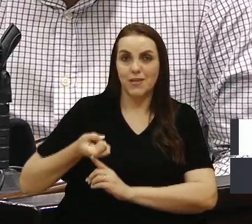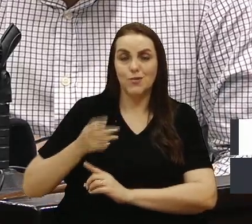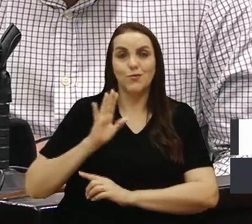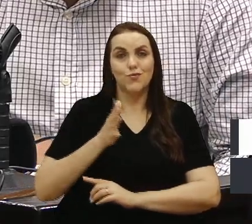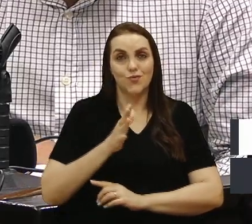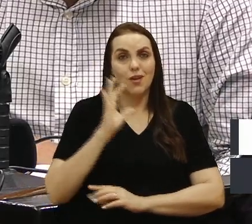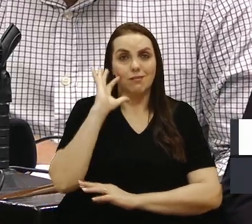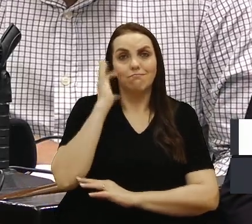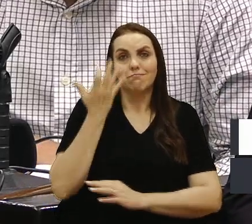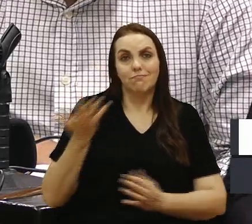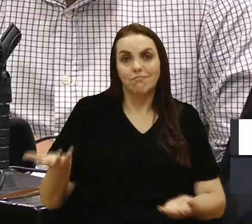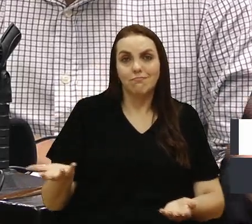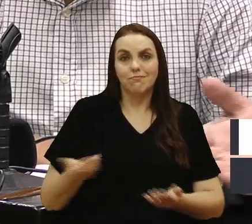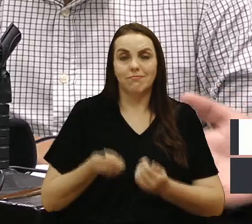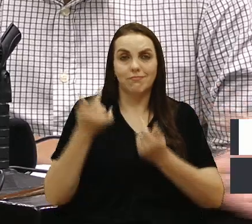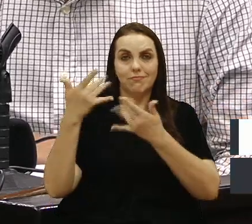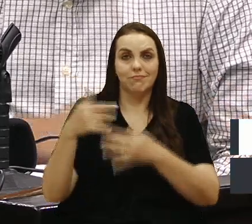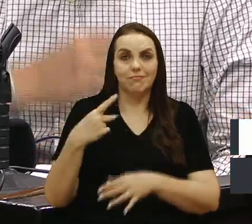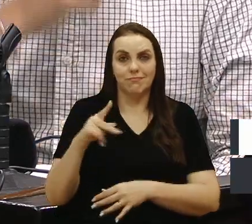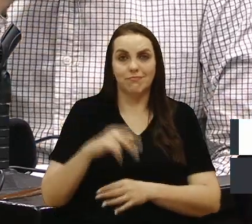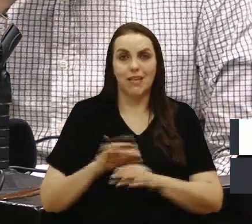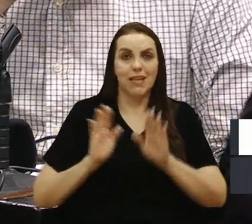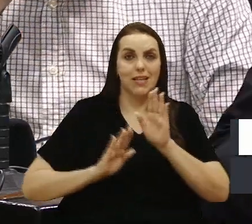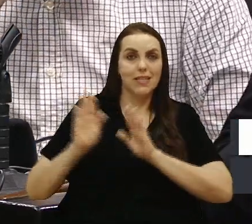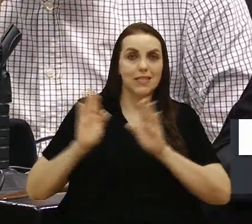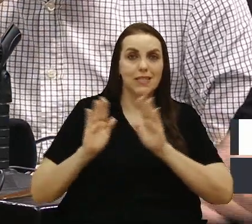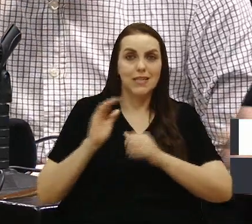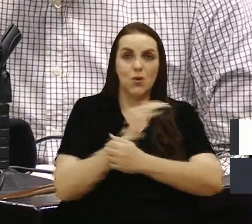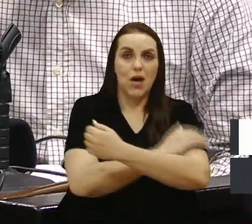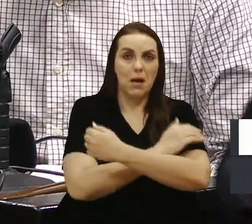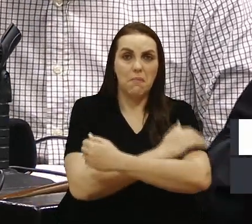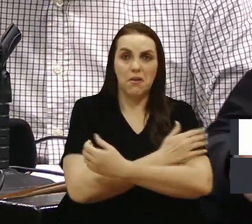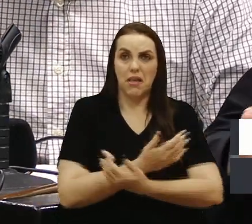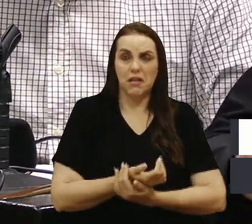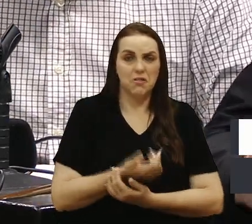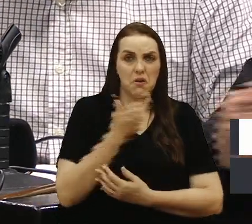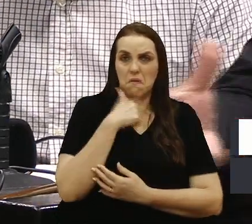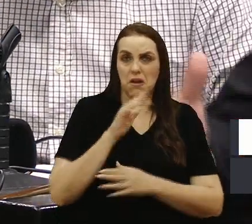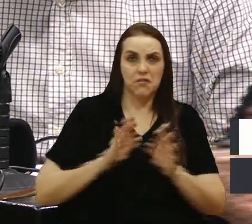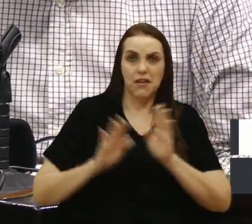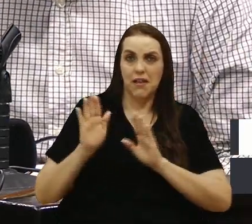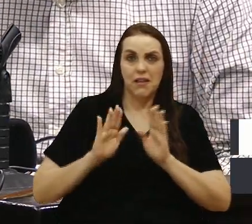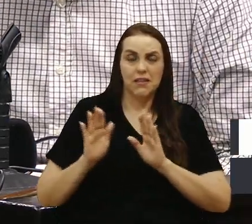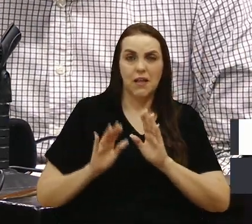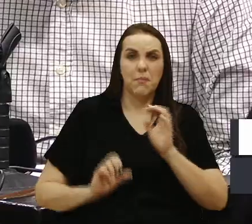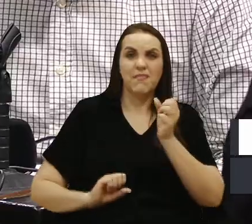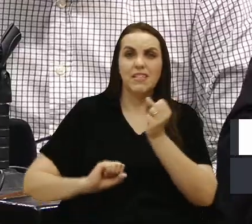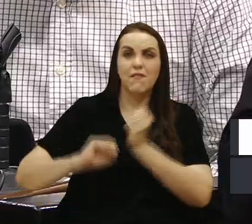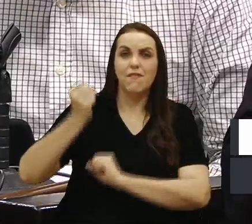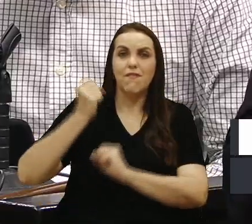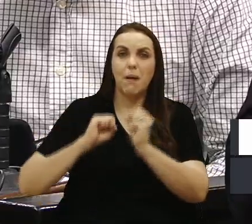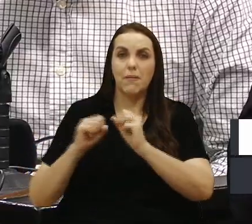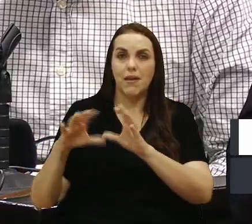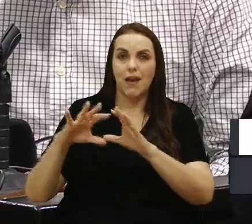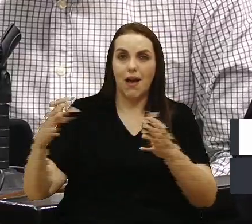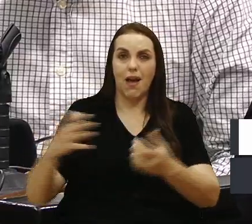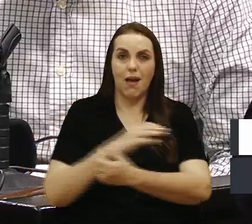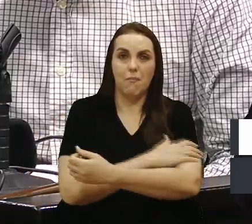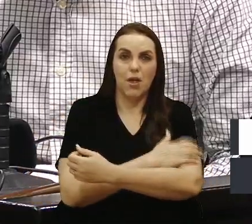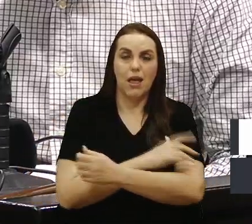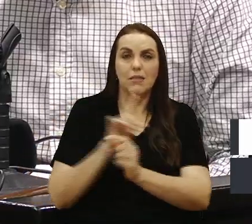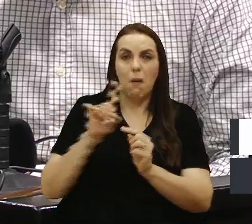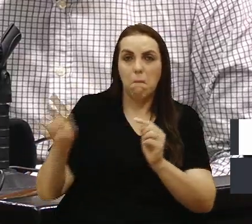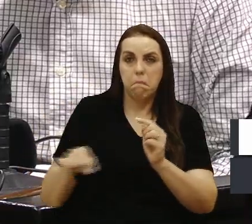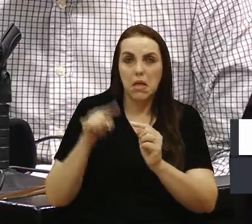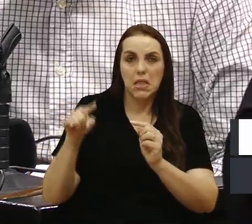ter resolvido, segundo a fala dele. Licitação da caminhonete. Eu acho que não foi licitado para fabricar uma caminhonete. Ah, tem que ter pneu assim,